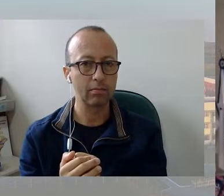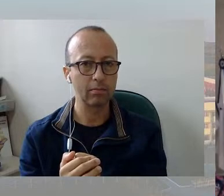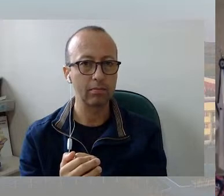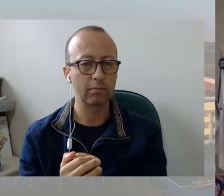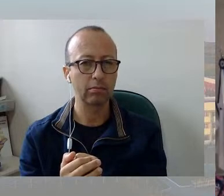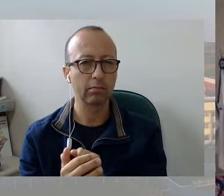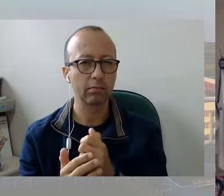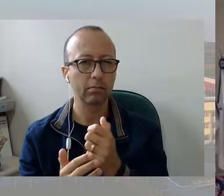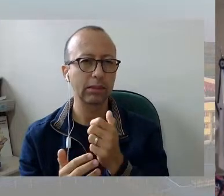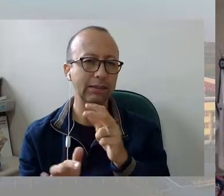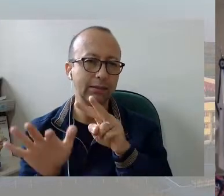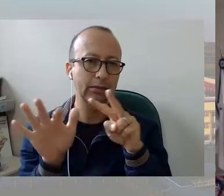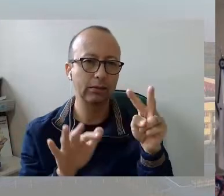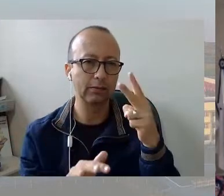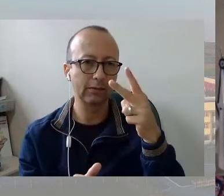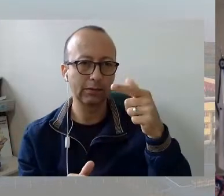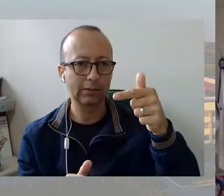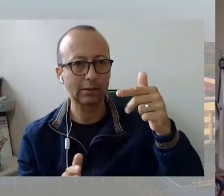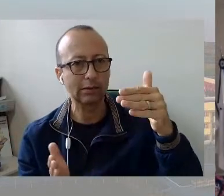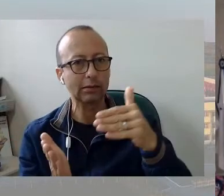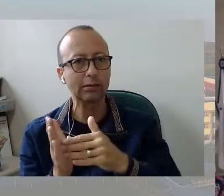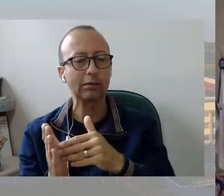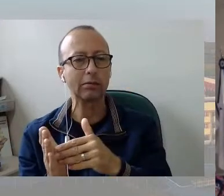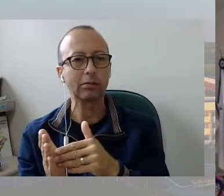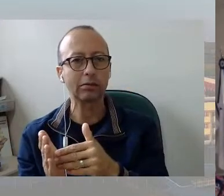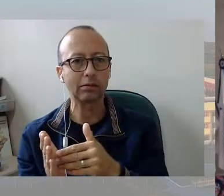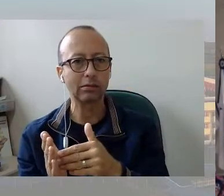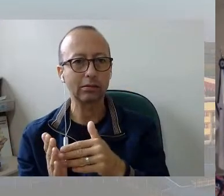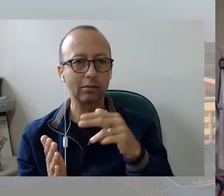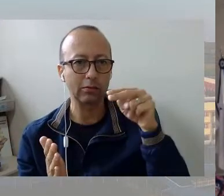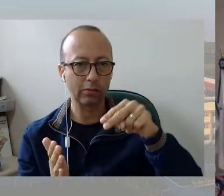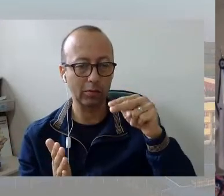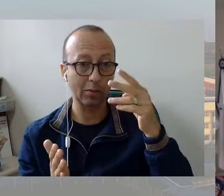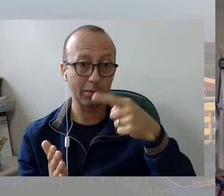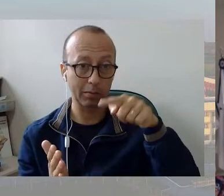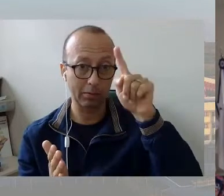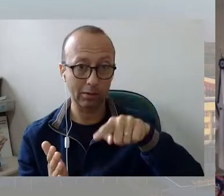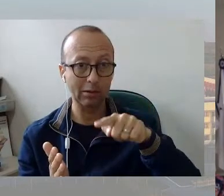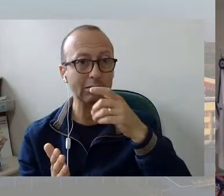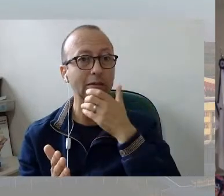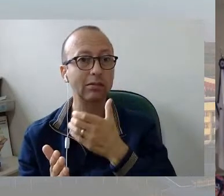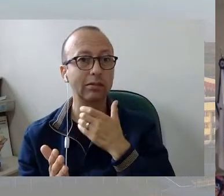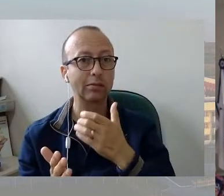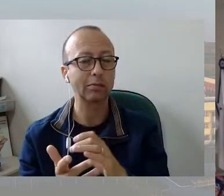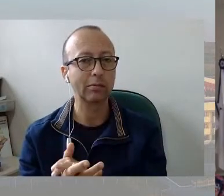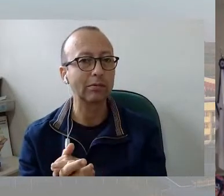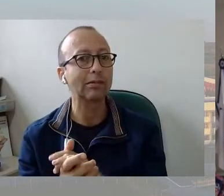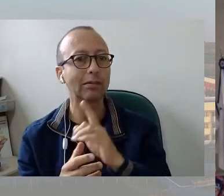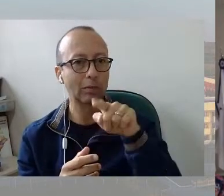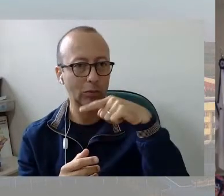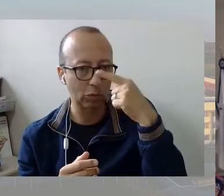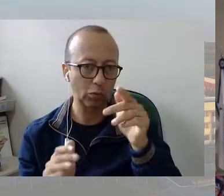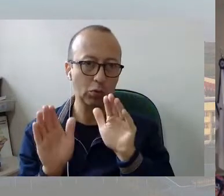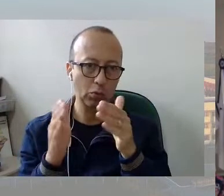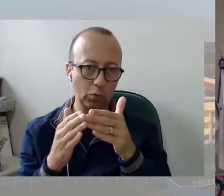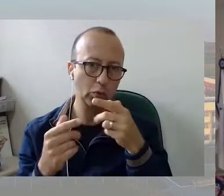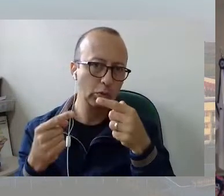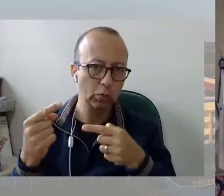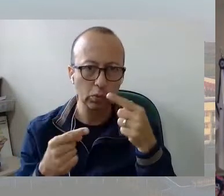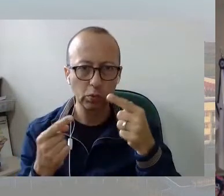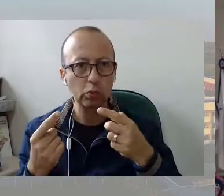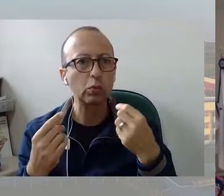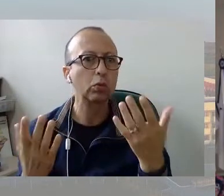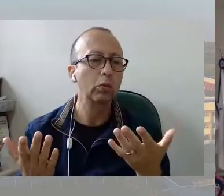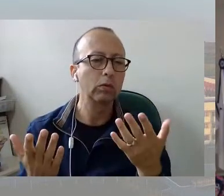27 a 1º de dezembro. Isso. Tá? Porque depois a comissão vai discutir isso, se são 2 dias, se